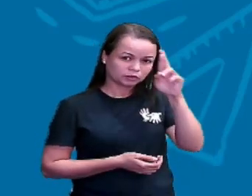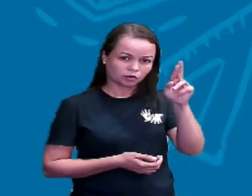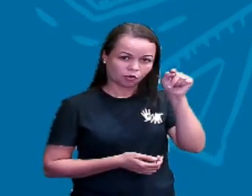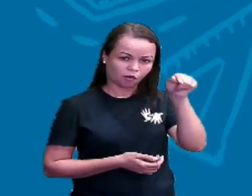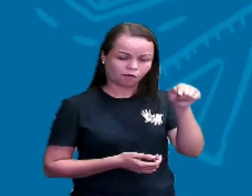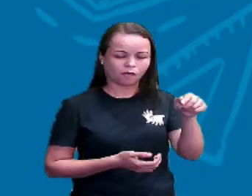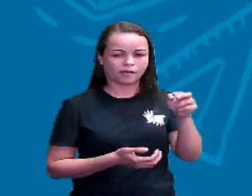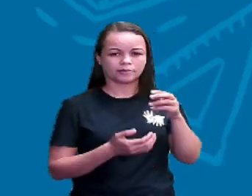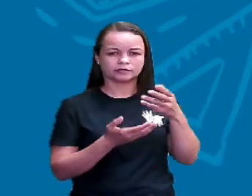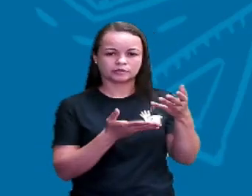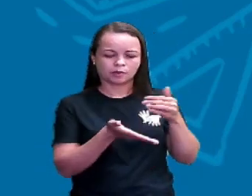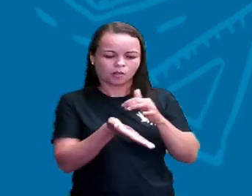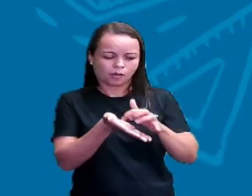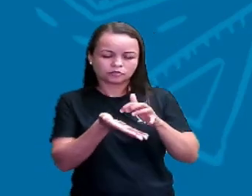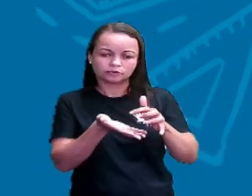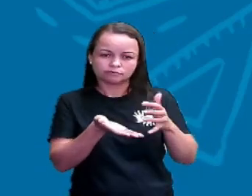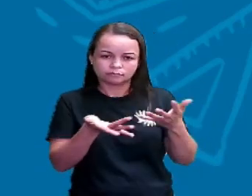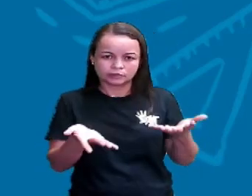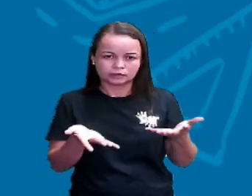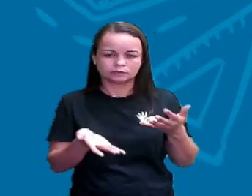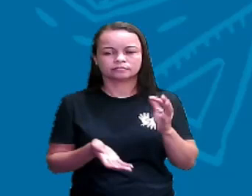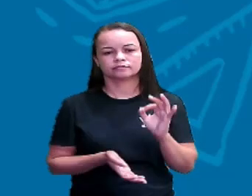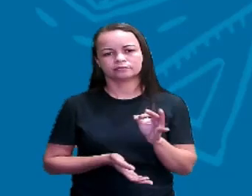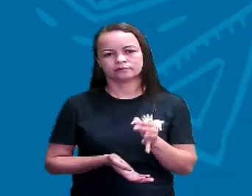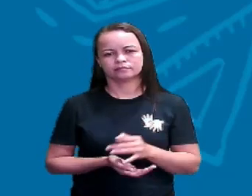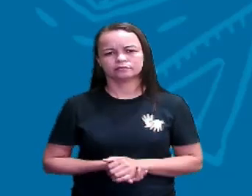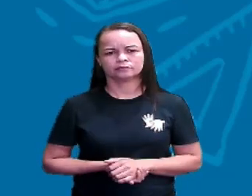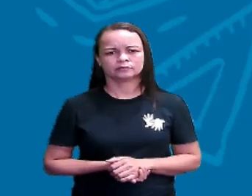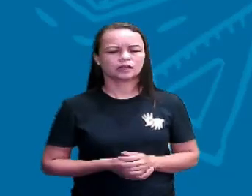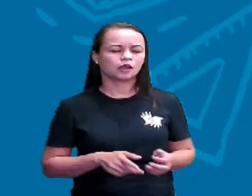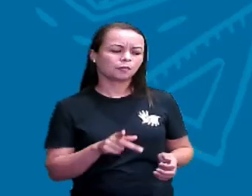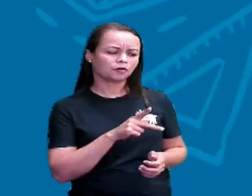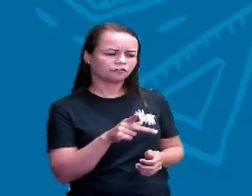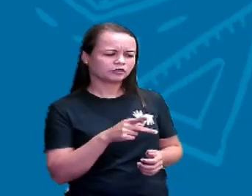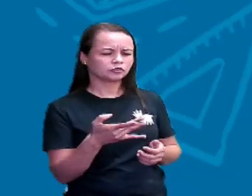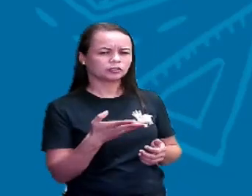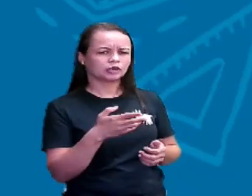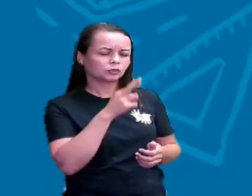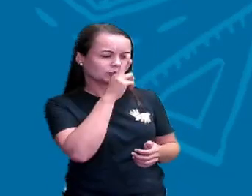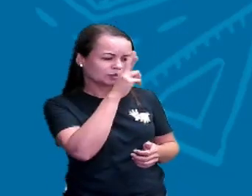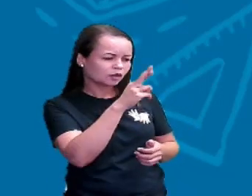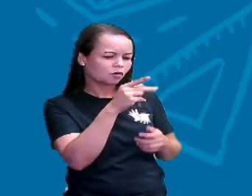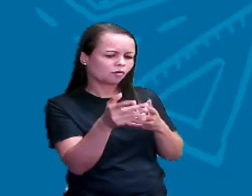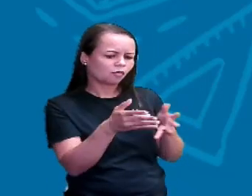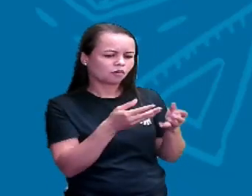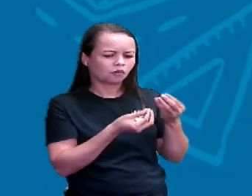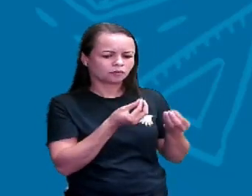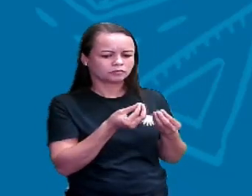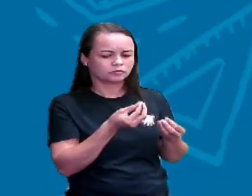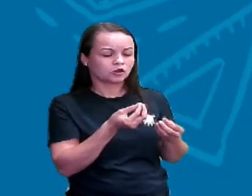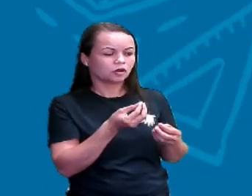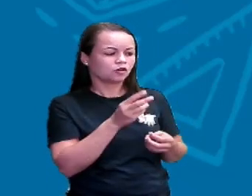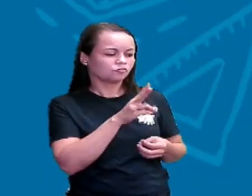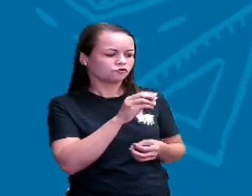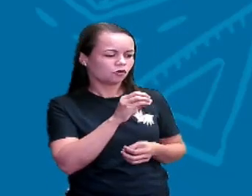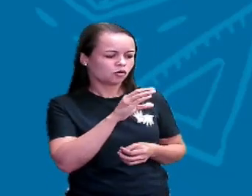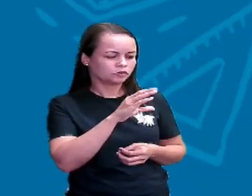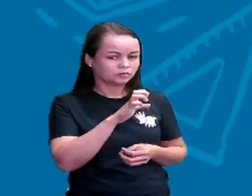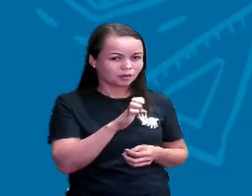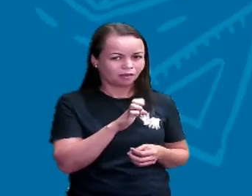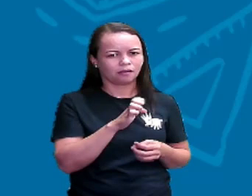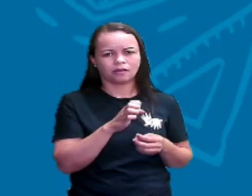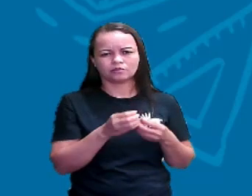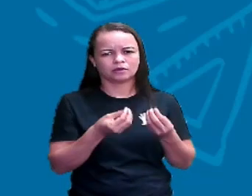certo? Aí, professora, se seria senhor, por que a senhora traduziu como você? Porque a gente também tem esse pronome